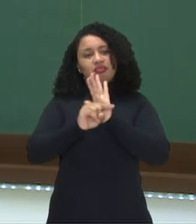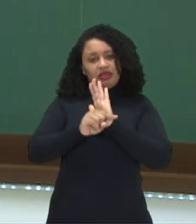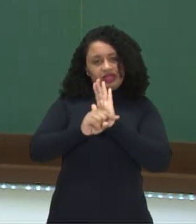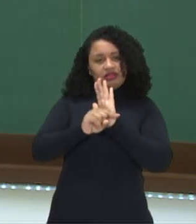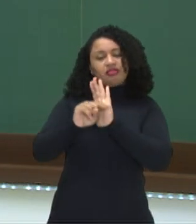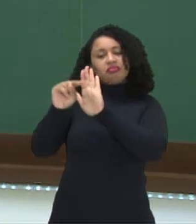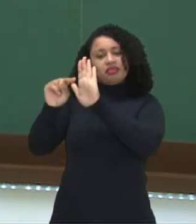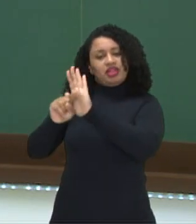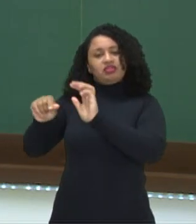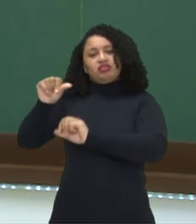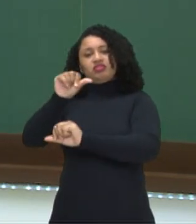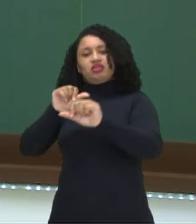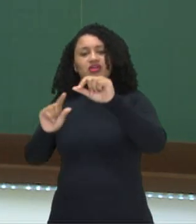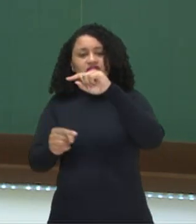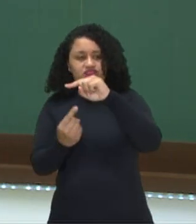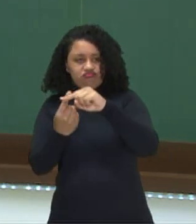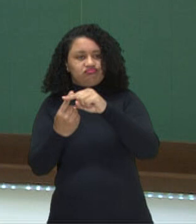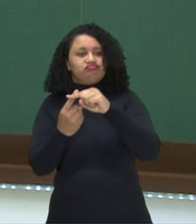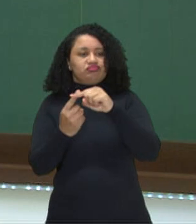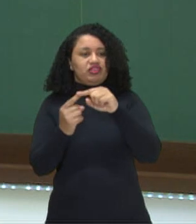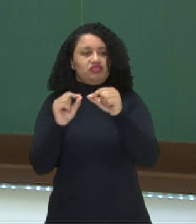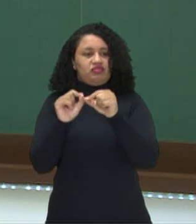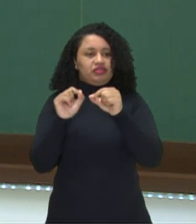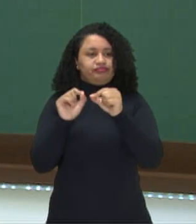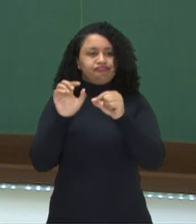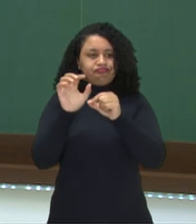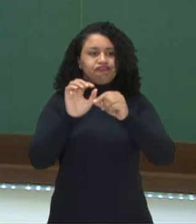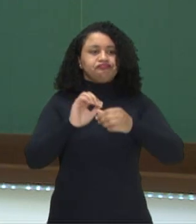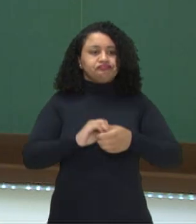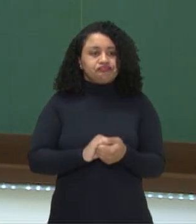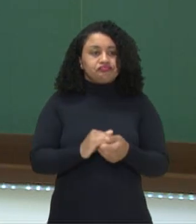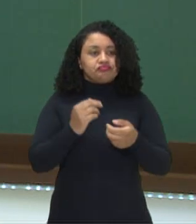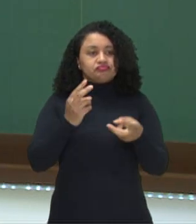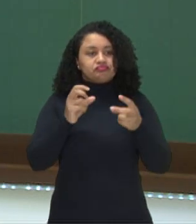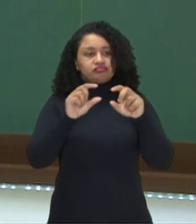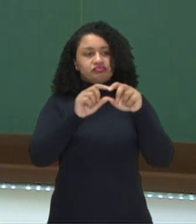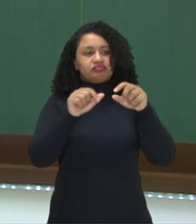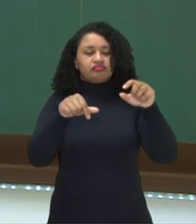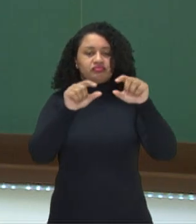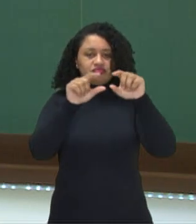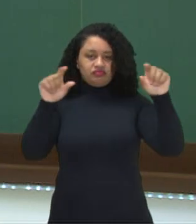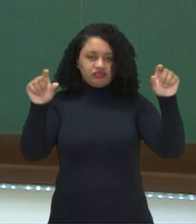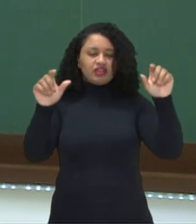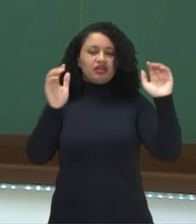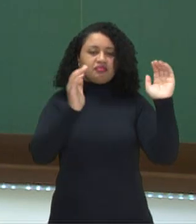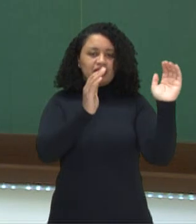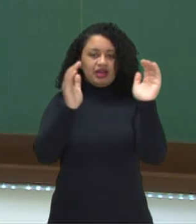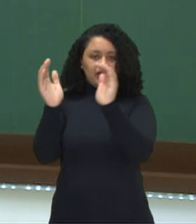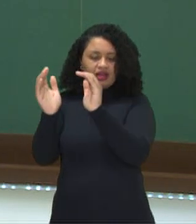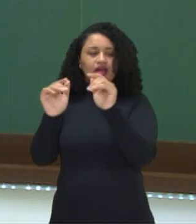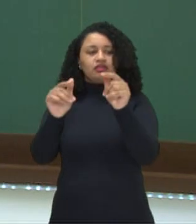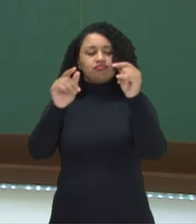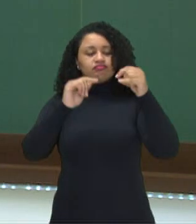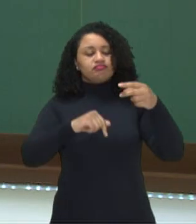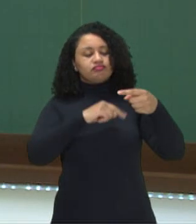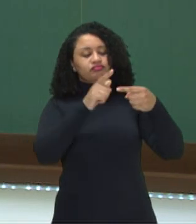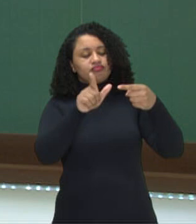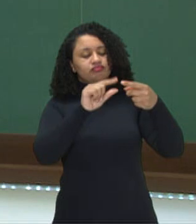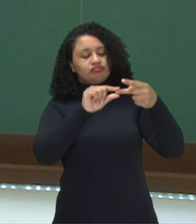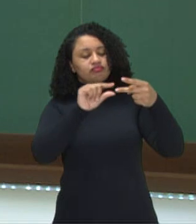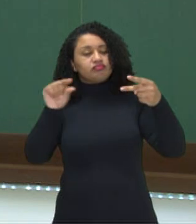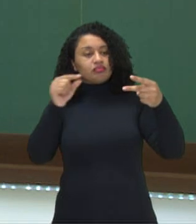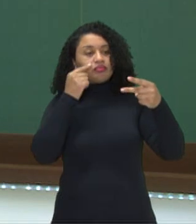ali dentro do parênteses, tá bom? O menos com o mais ficou menos. O menos com o mais ficou